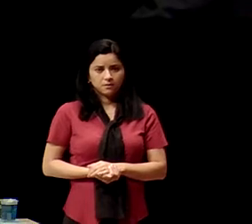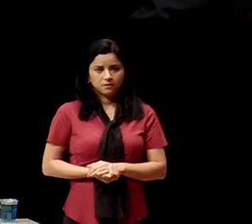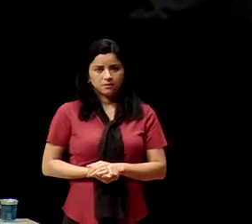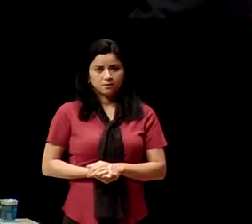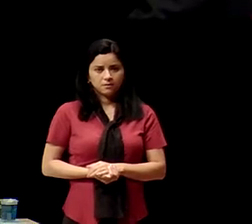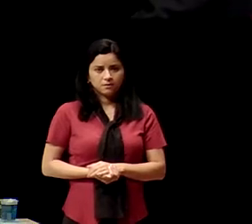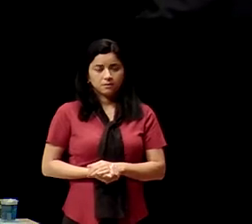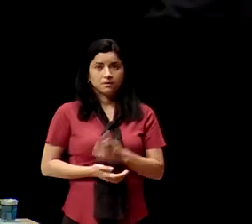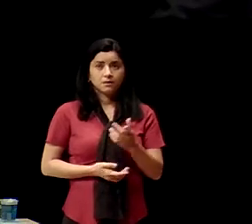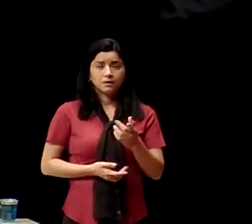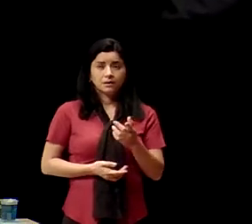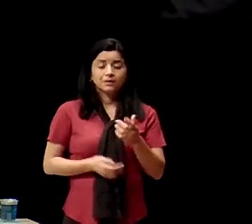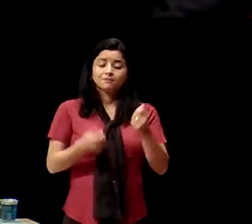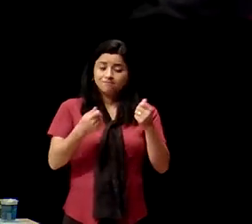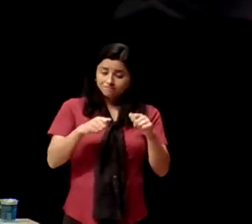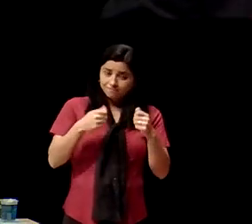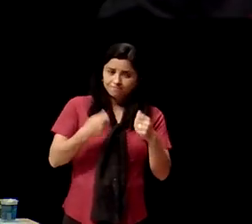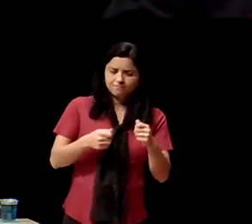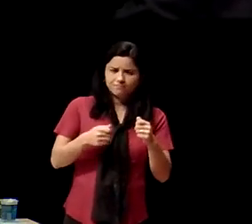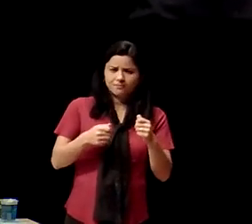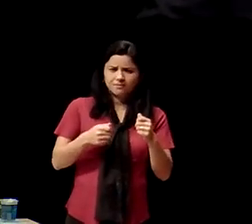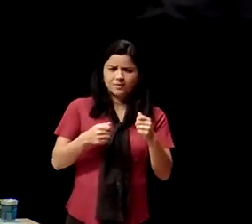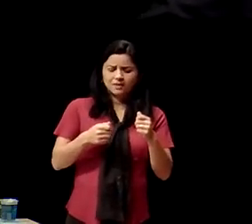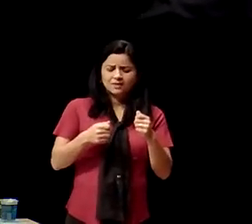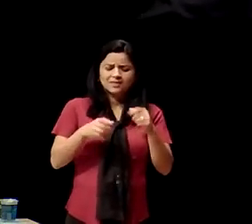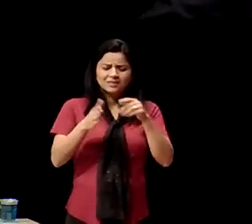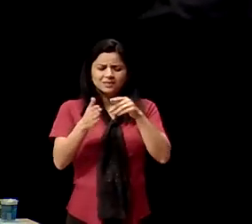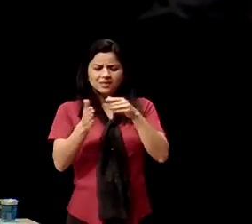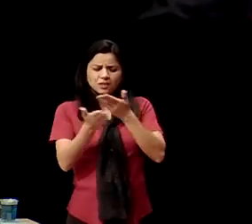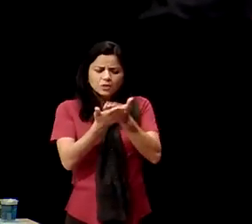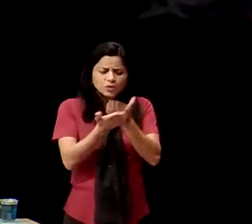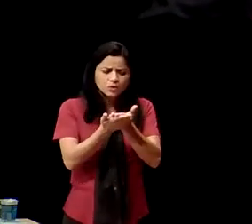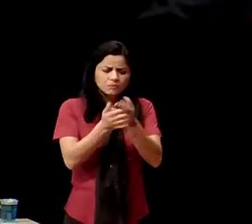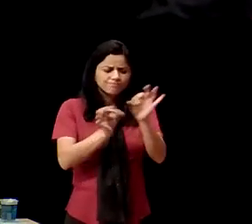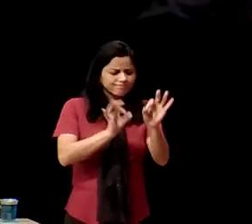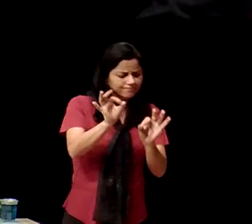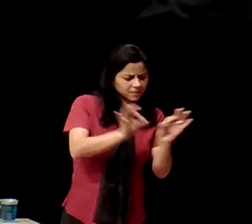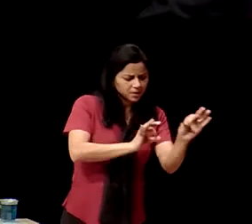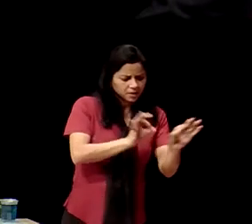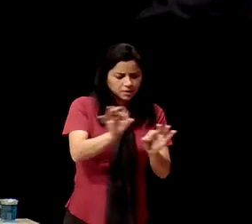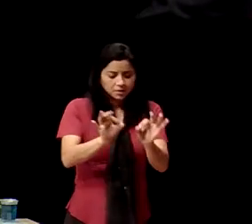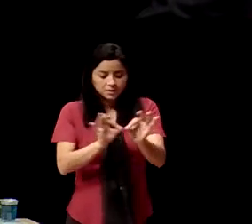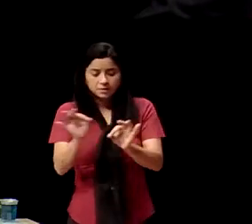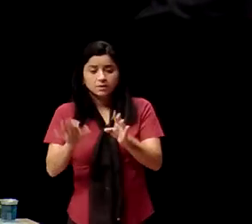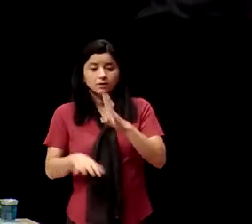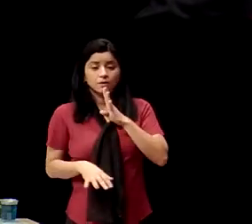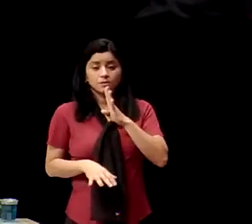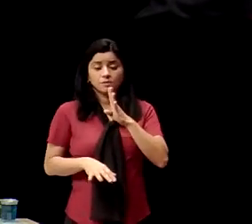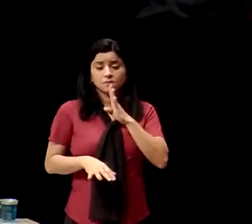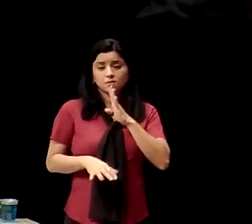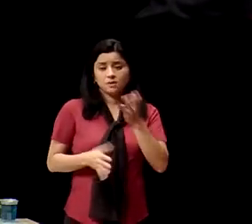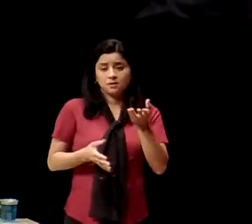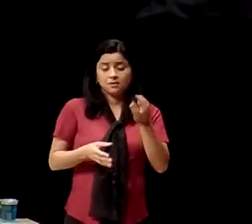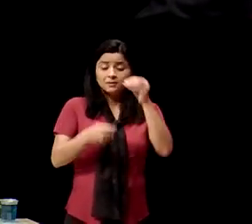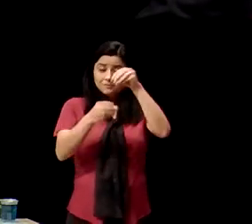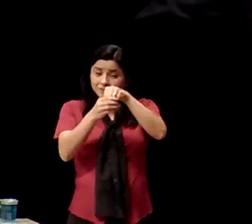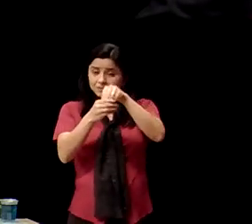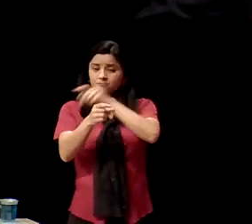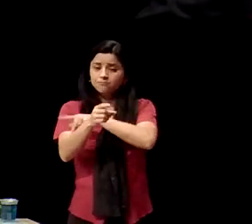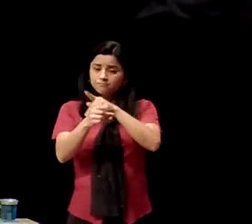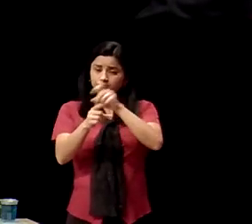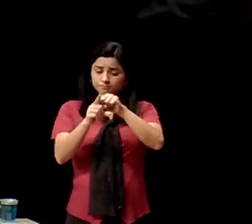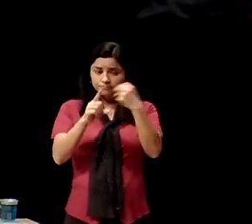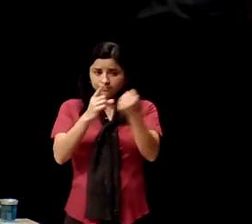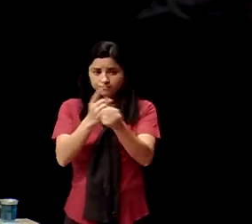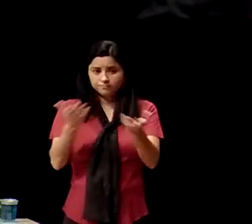is needed. Então precisa ter essa elaboração do conhecimento para que tenha essa expertise dentro da pedagogia